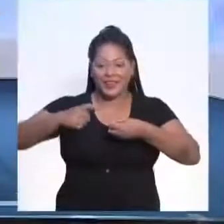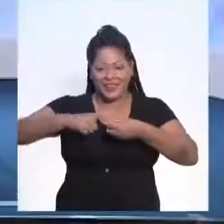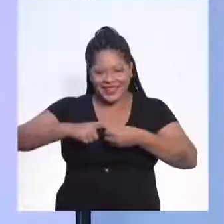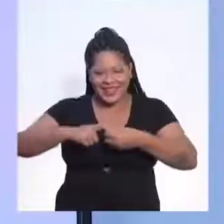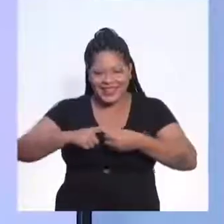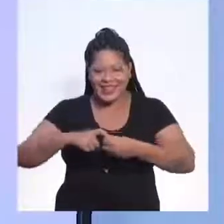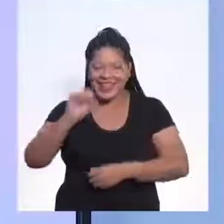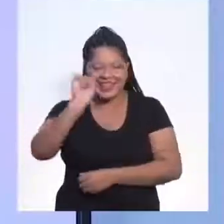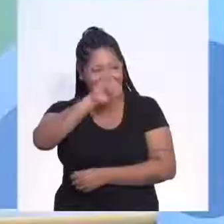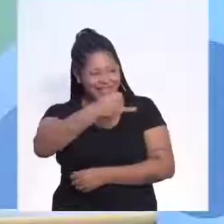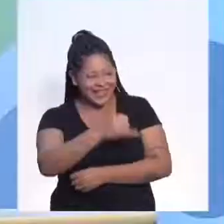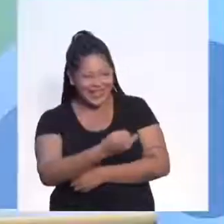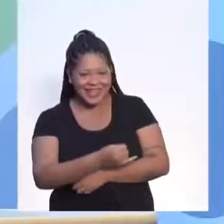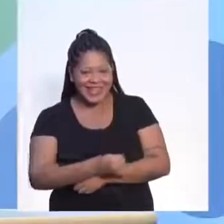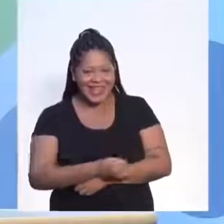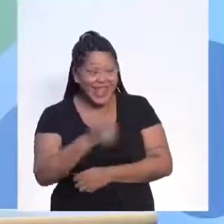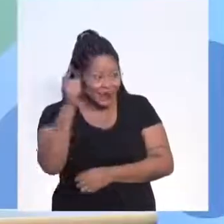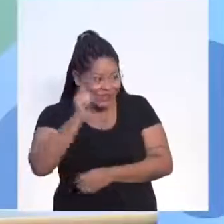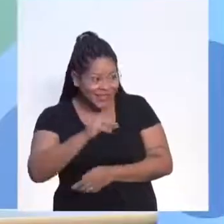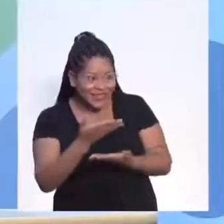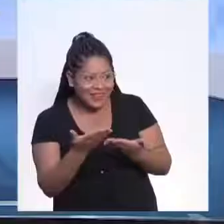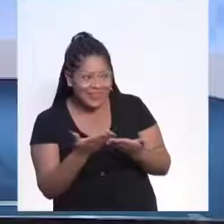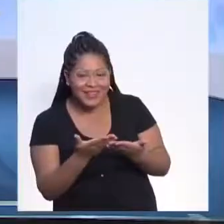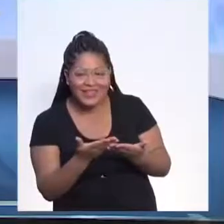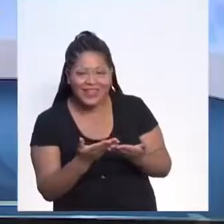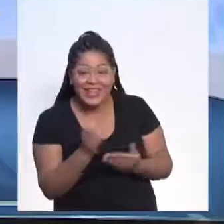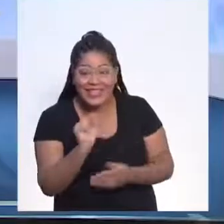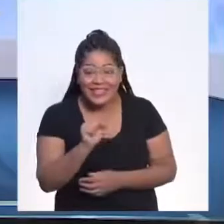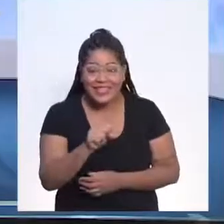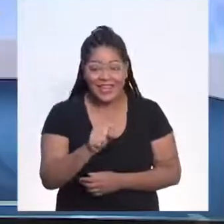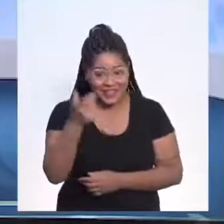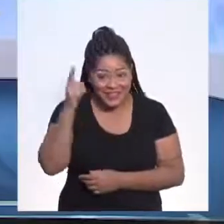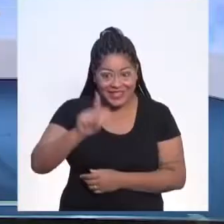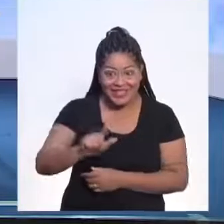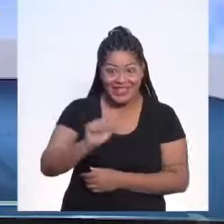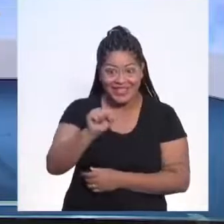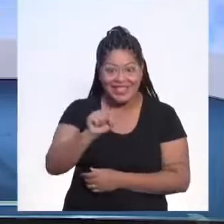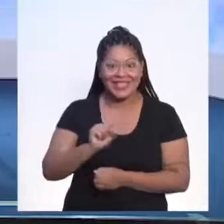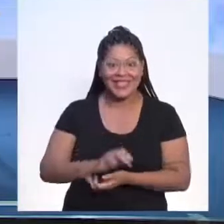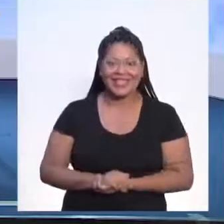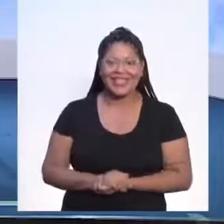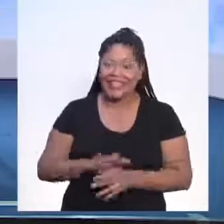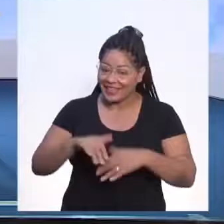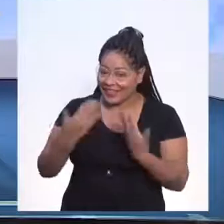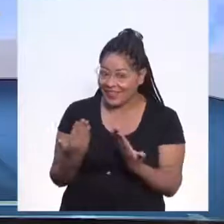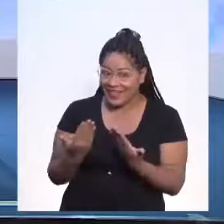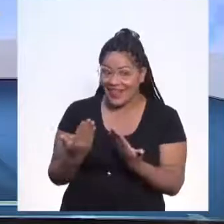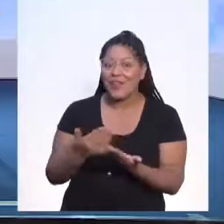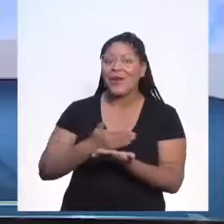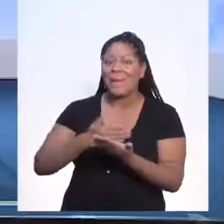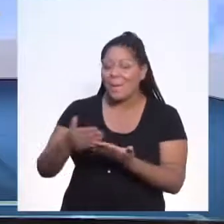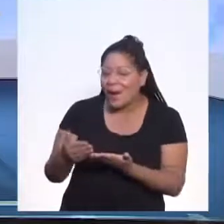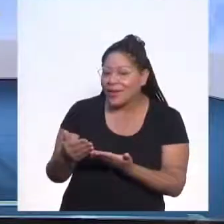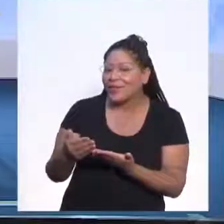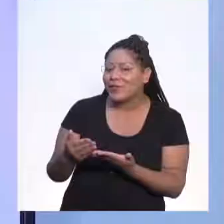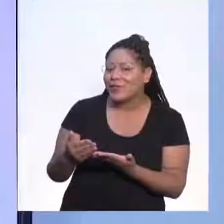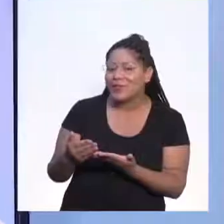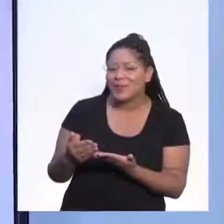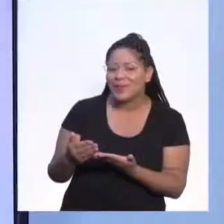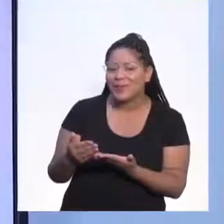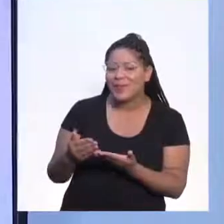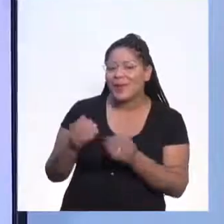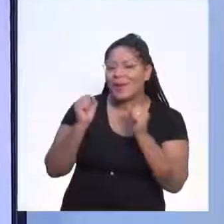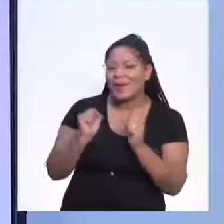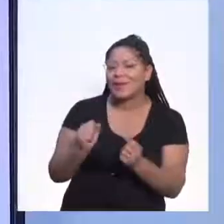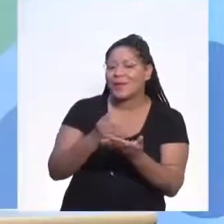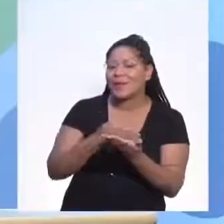Voltamos. Sim. E aí, deu certo? Acho que agora vai. Agora vai? Agora vai. Então, passamos a palavra. Passamos a palavra.